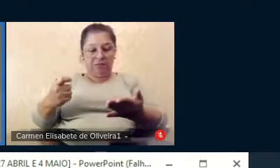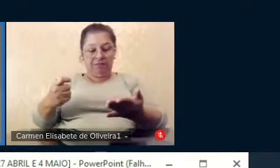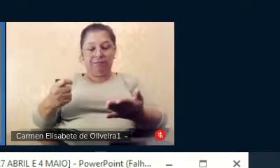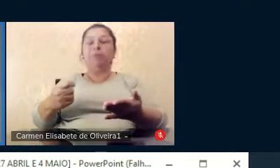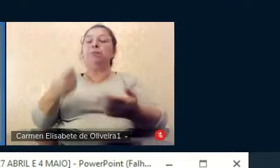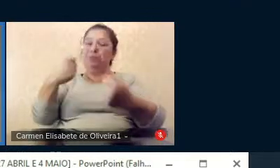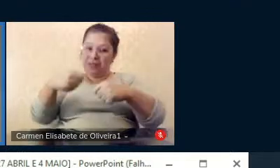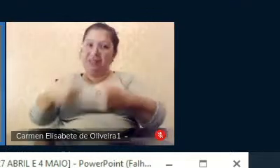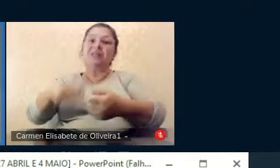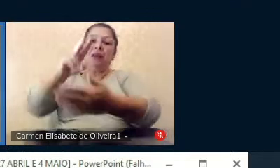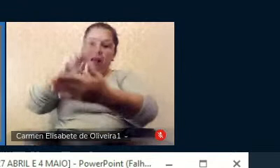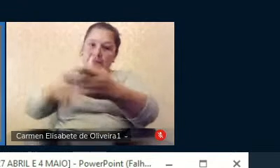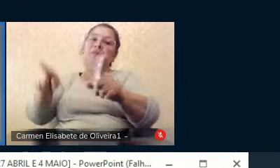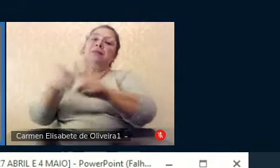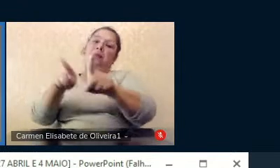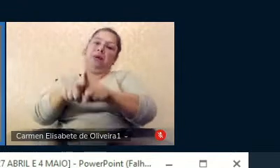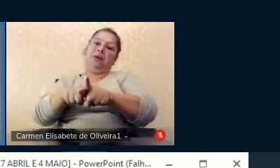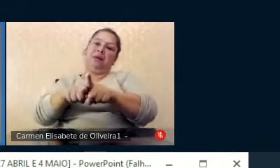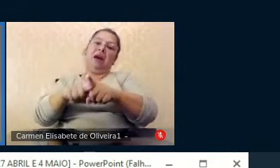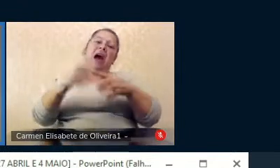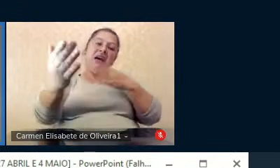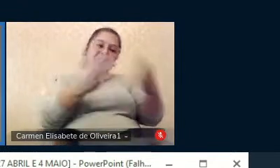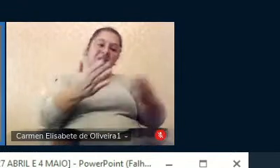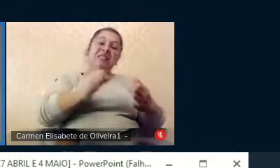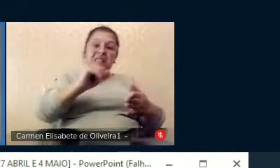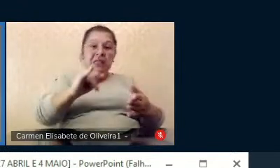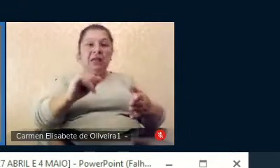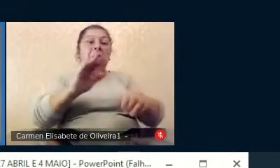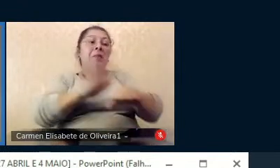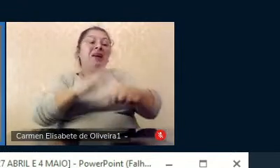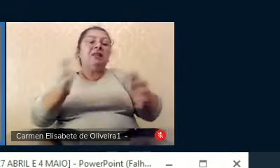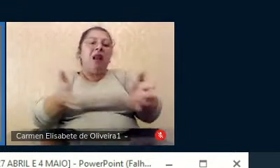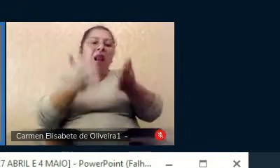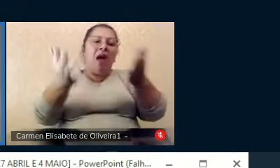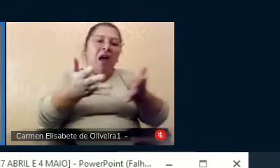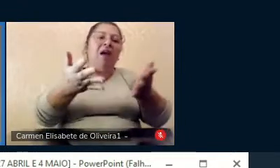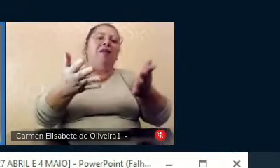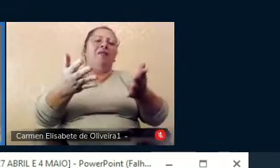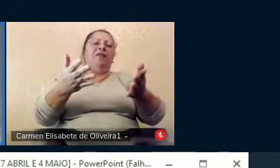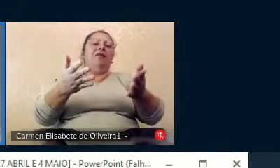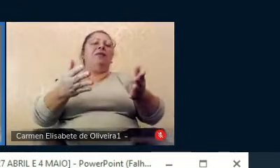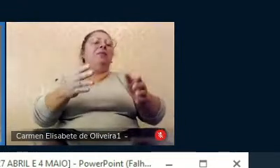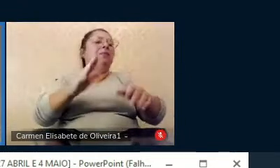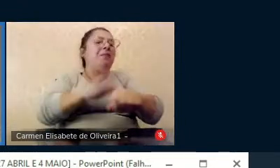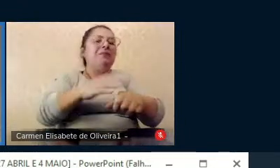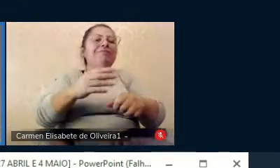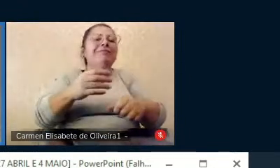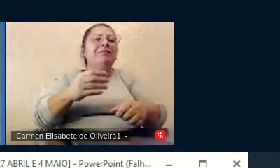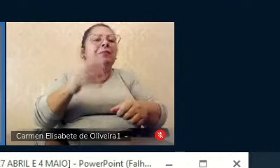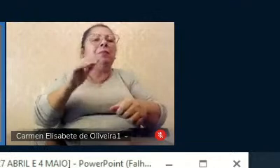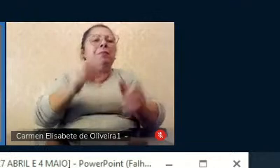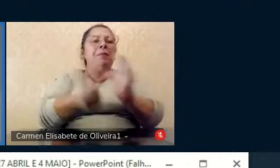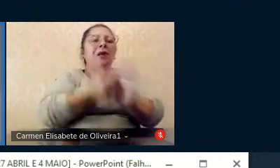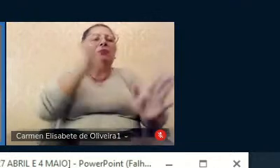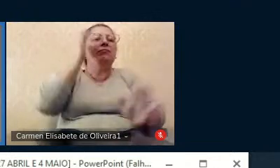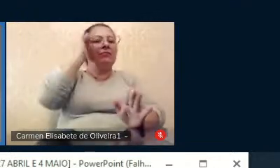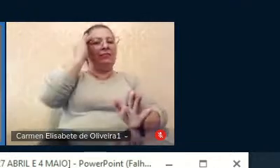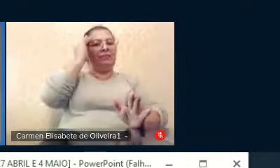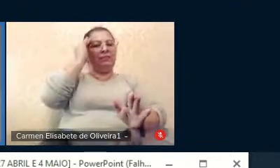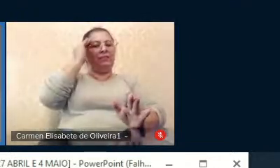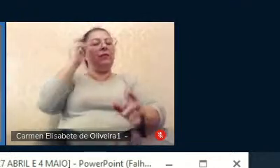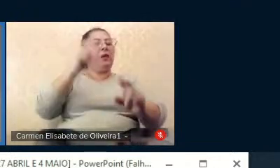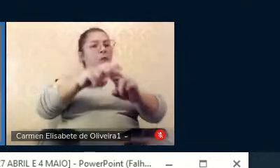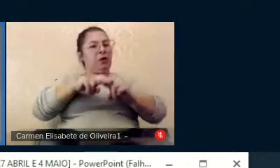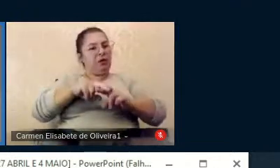acessível, se torna mais agradável, nós estamos mais em contato com as obras literárias. Além disso,